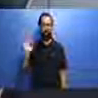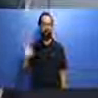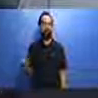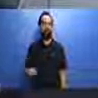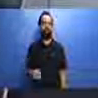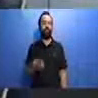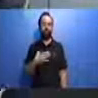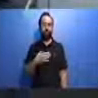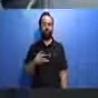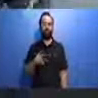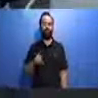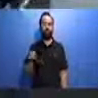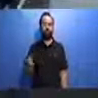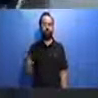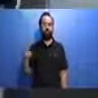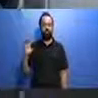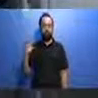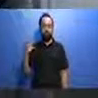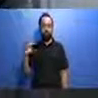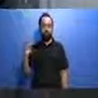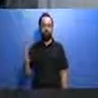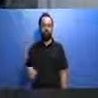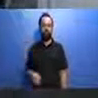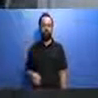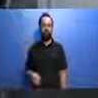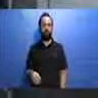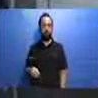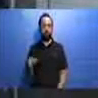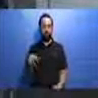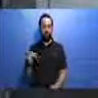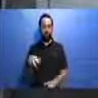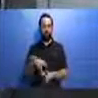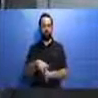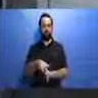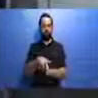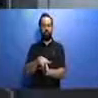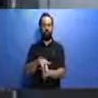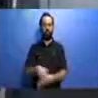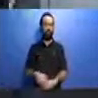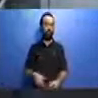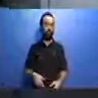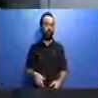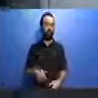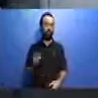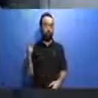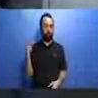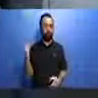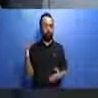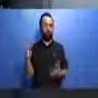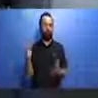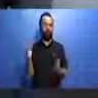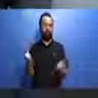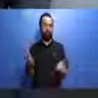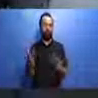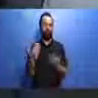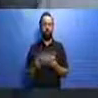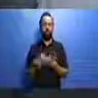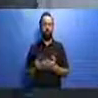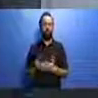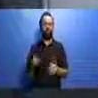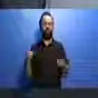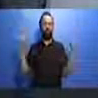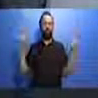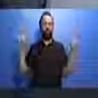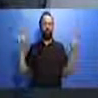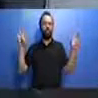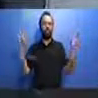Olá, eu sou o Leandro, sou professor de Ciências do Sistema Municipal de Educação de Barretos. A aula que eu apresentarei, o título dela é Surgem